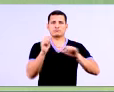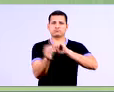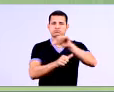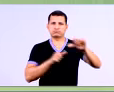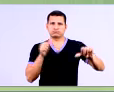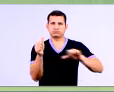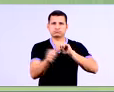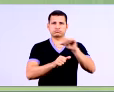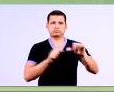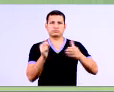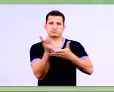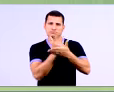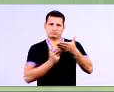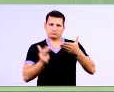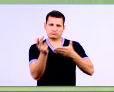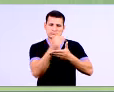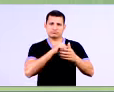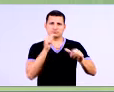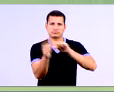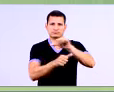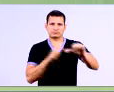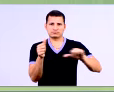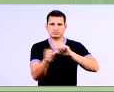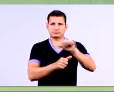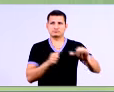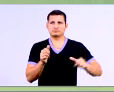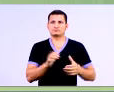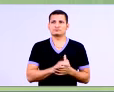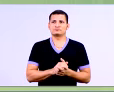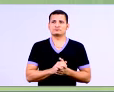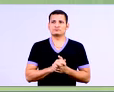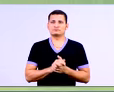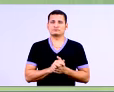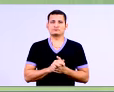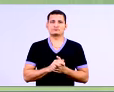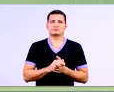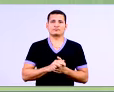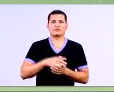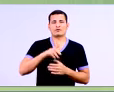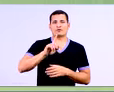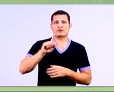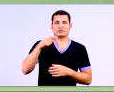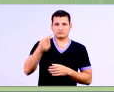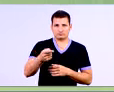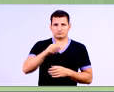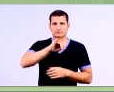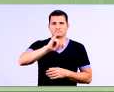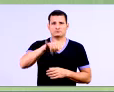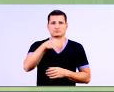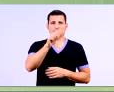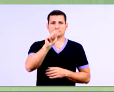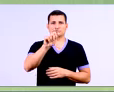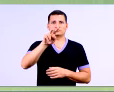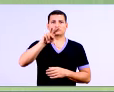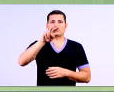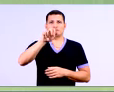de uma forma visual diferenciada. E por último, o JavaScript.